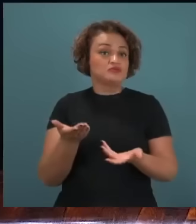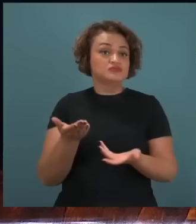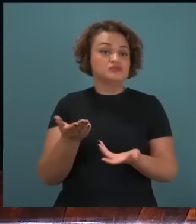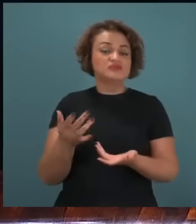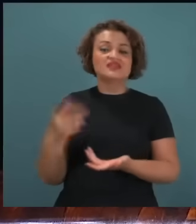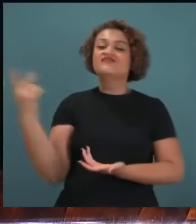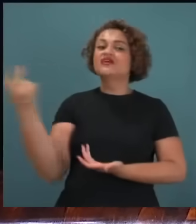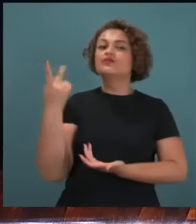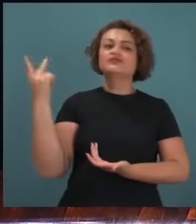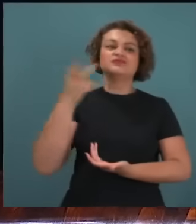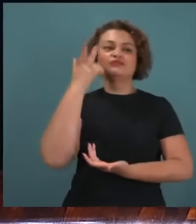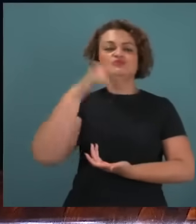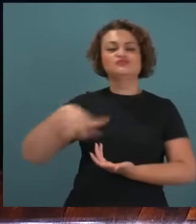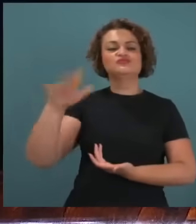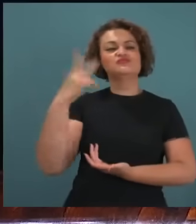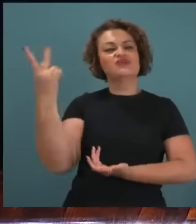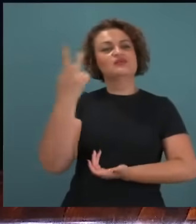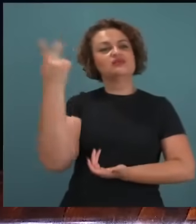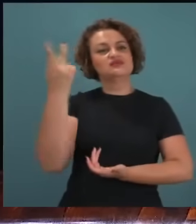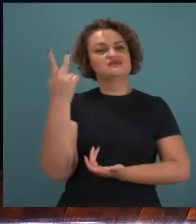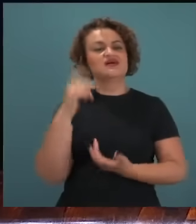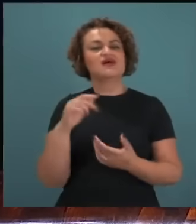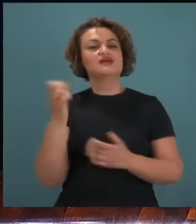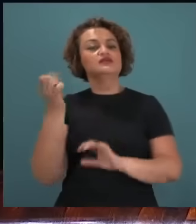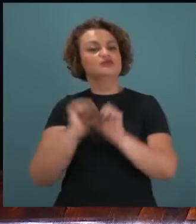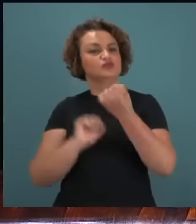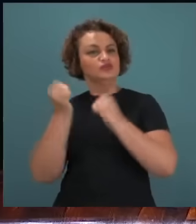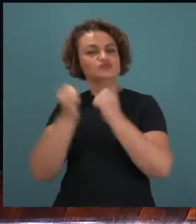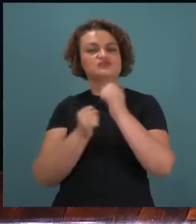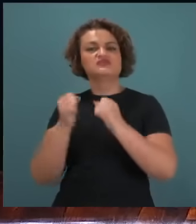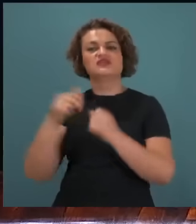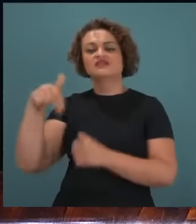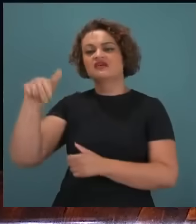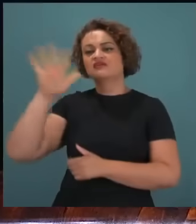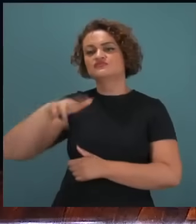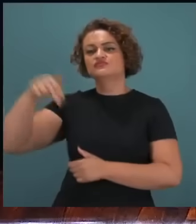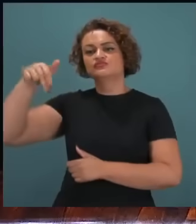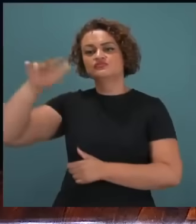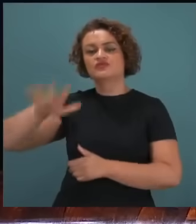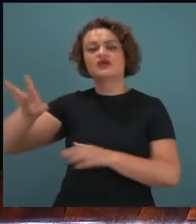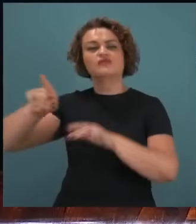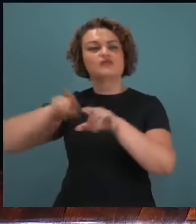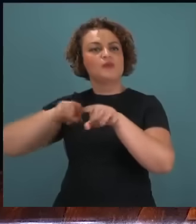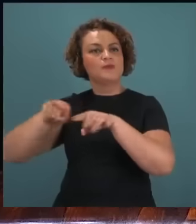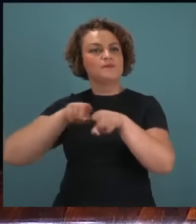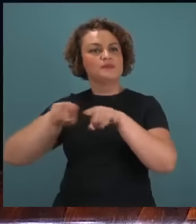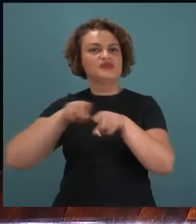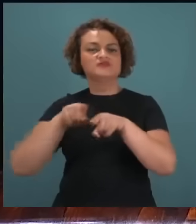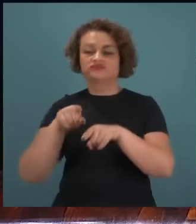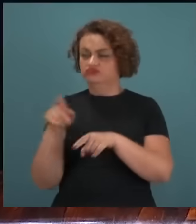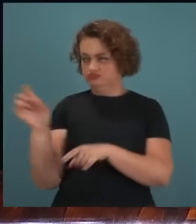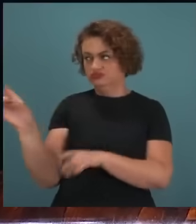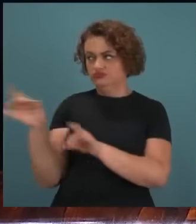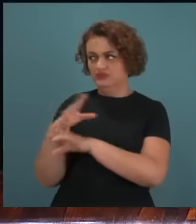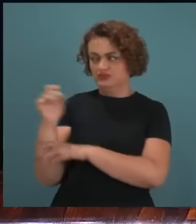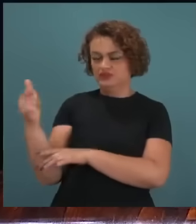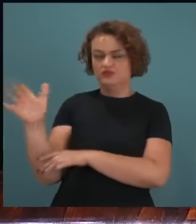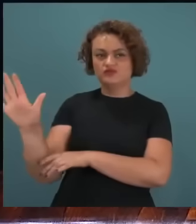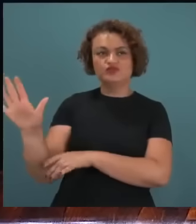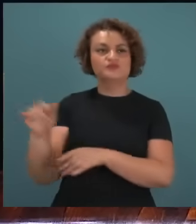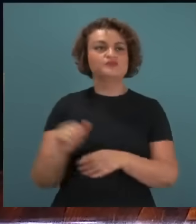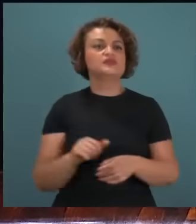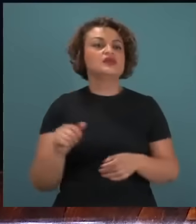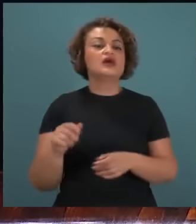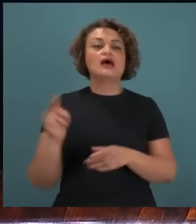valorizados? Queremos uma indústria nacional forte e competitiva. aí eu vou terminar, senhor presidente, é na